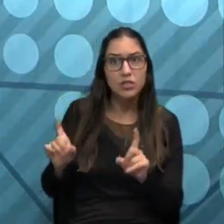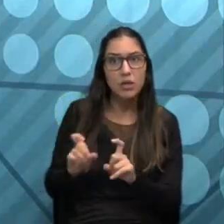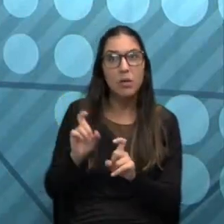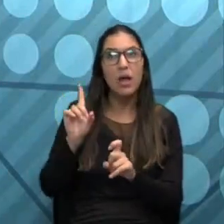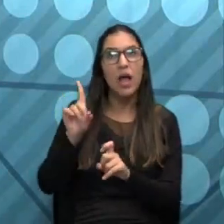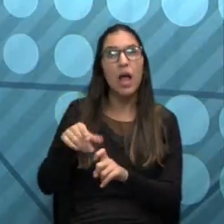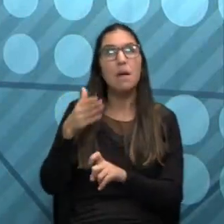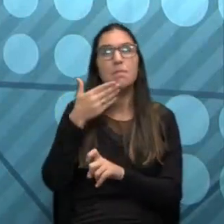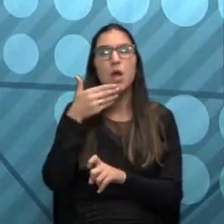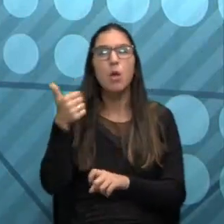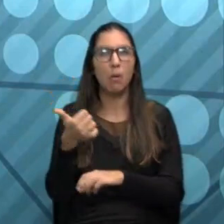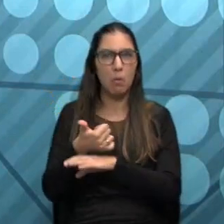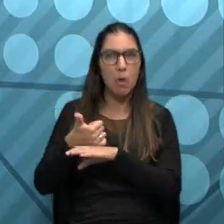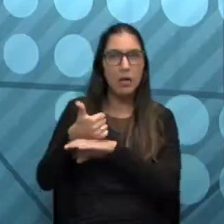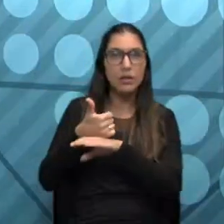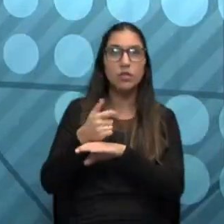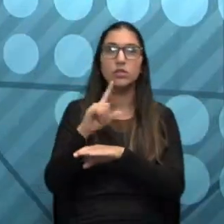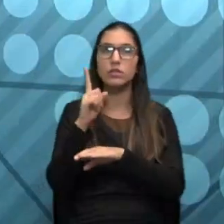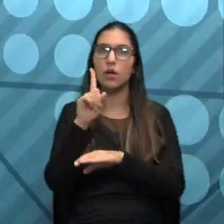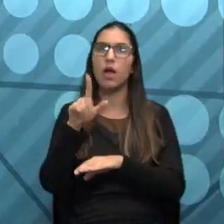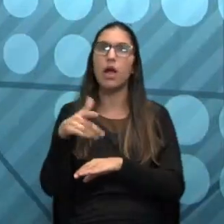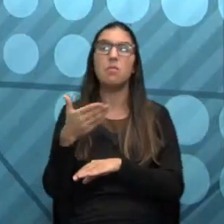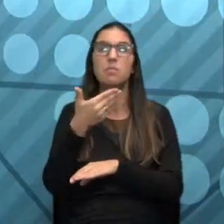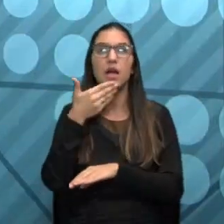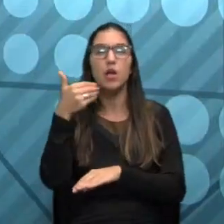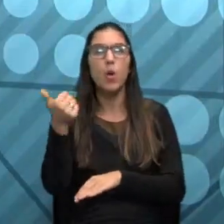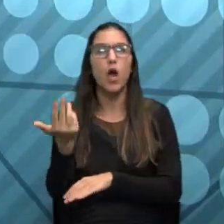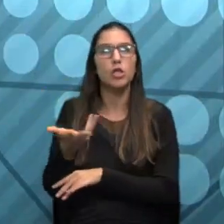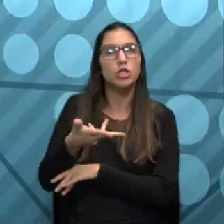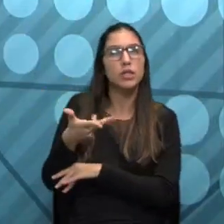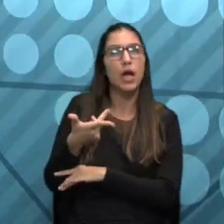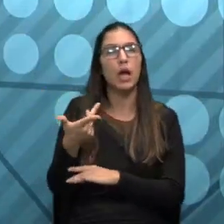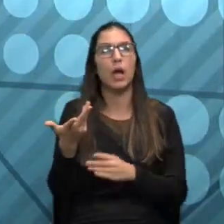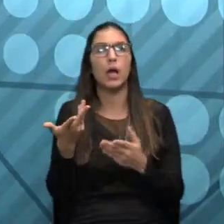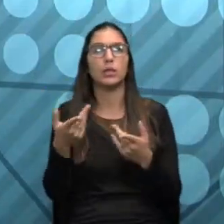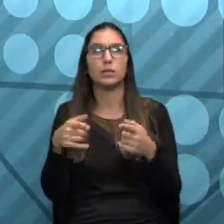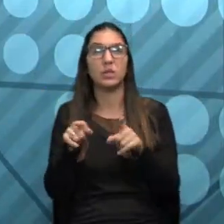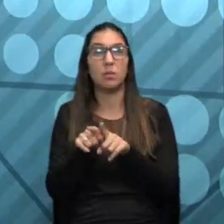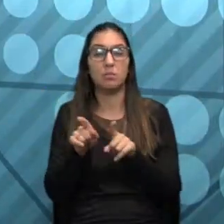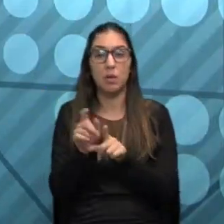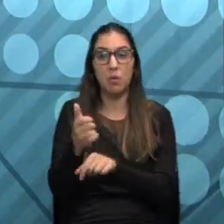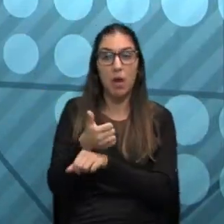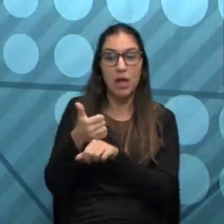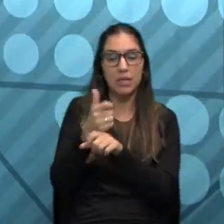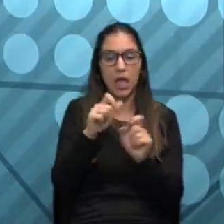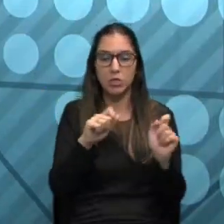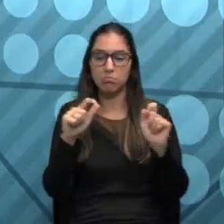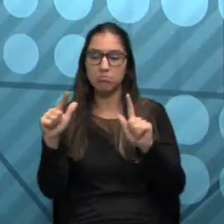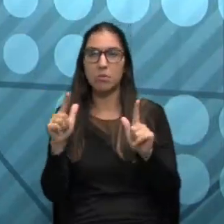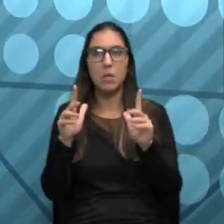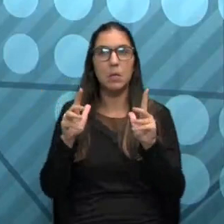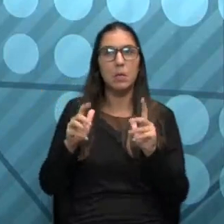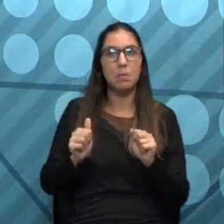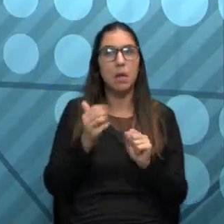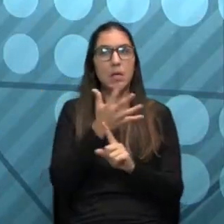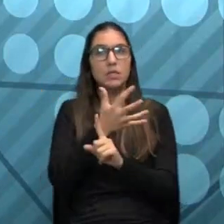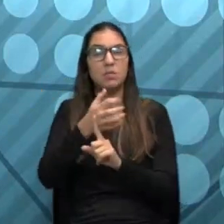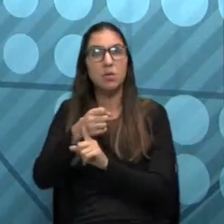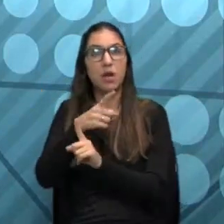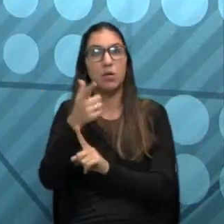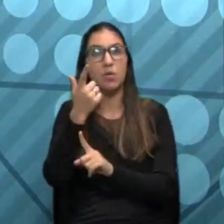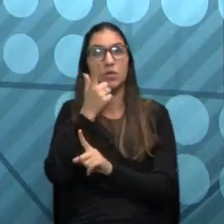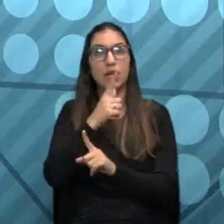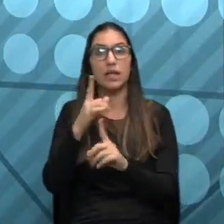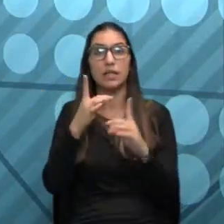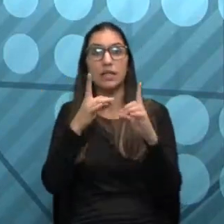só melhor em qualidade, ela é melhor em agilidade, em velocidade, qualidade de transmissão, qualidade de recepção. Ela consegue